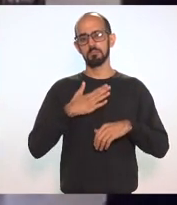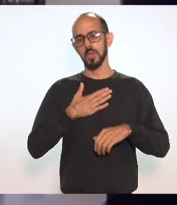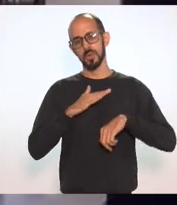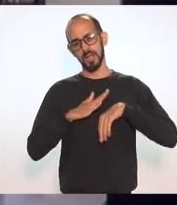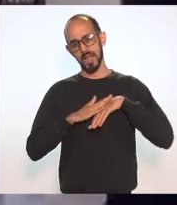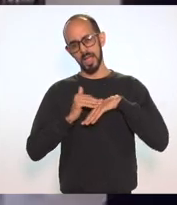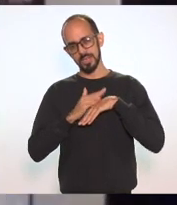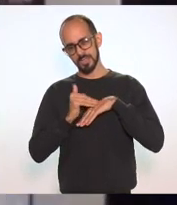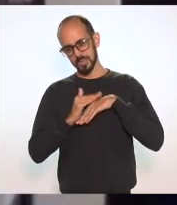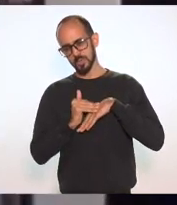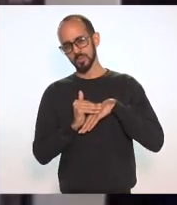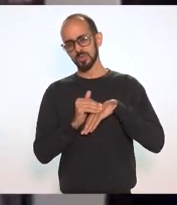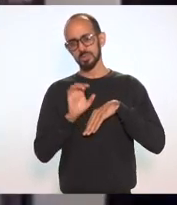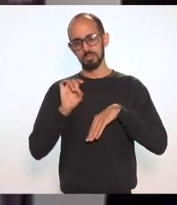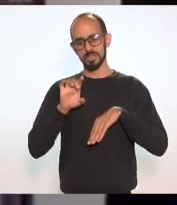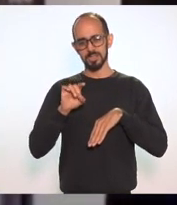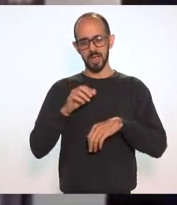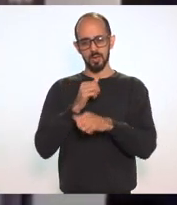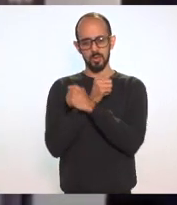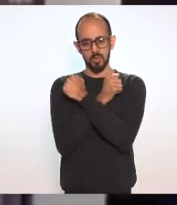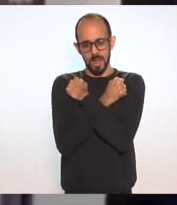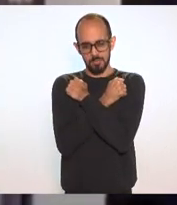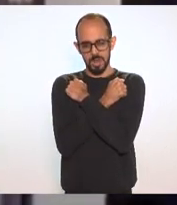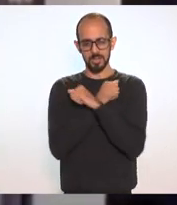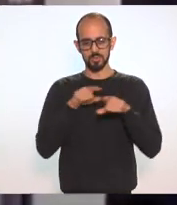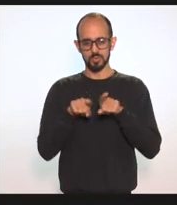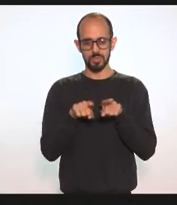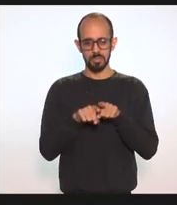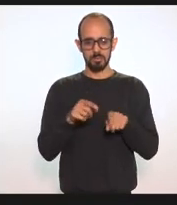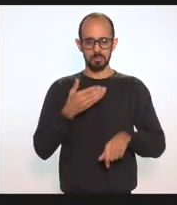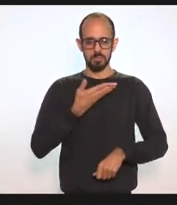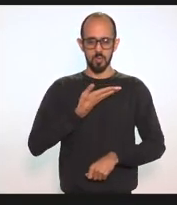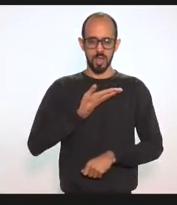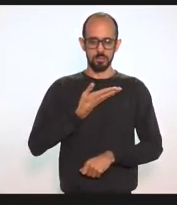especial e um abraço para o meu amigo